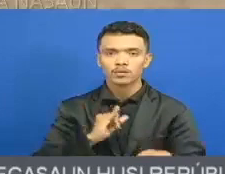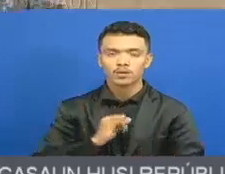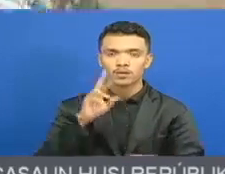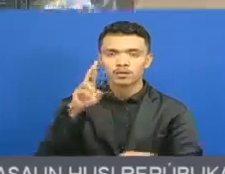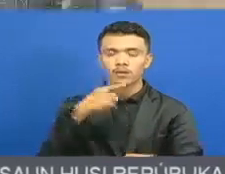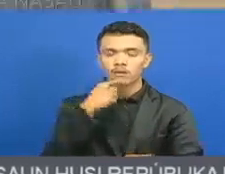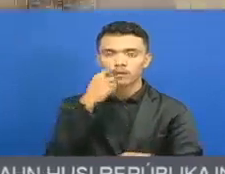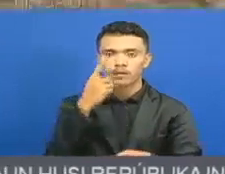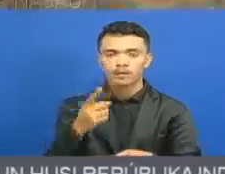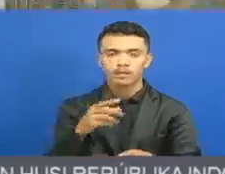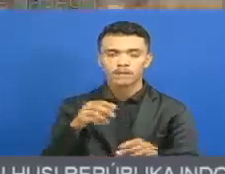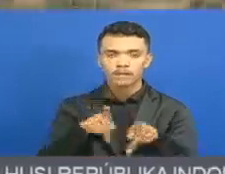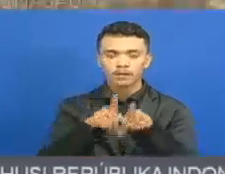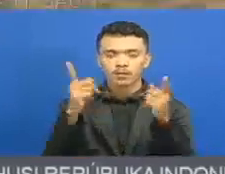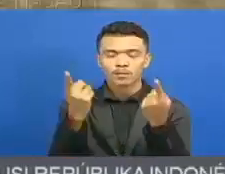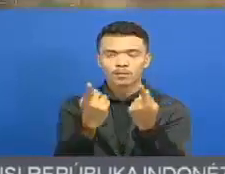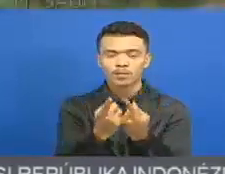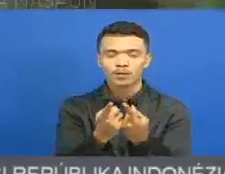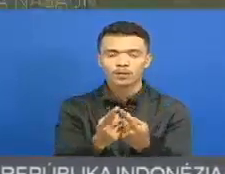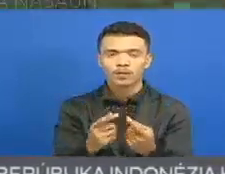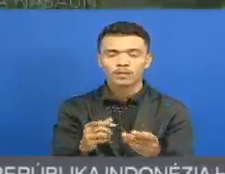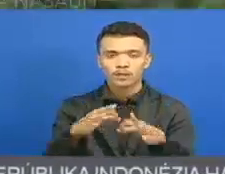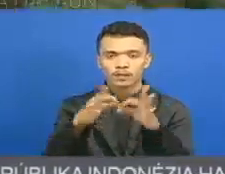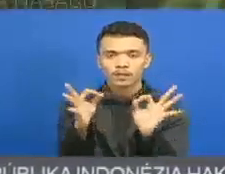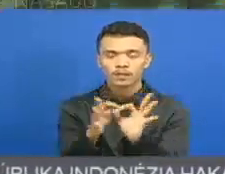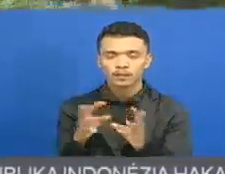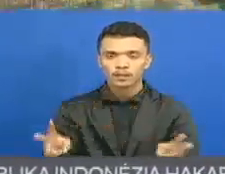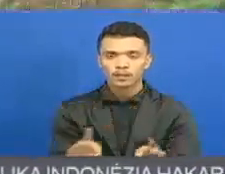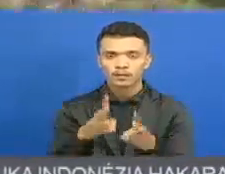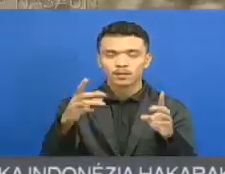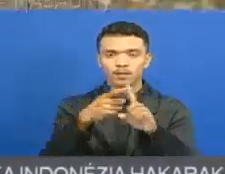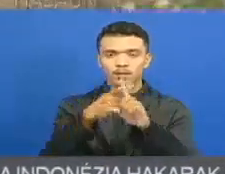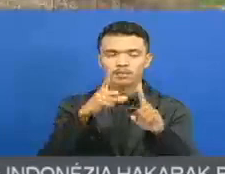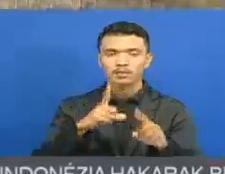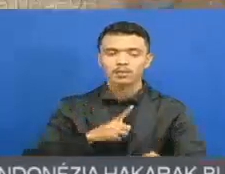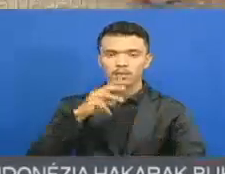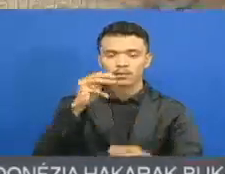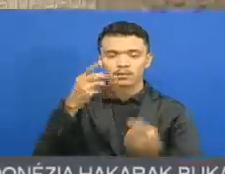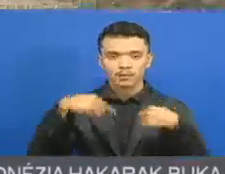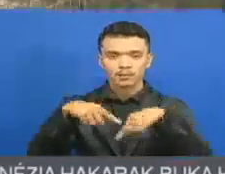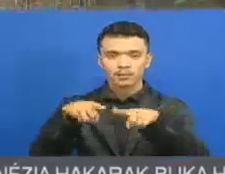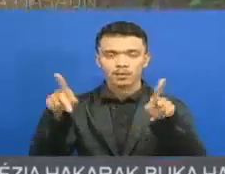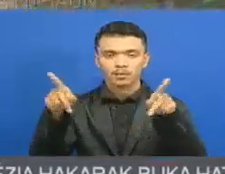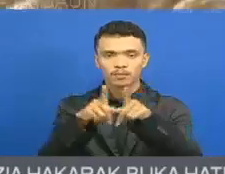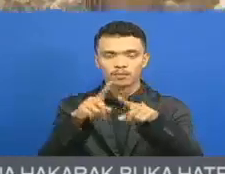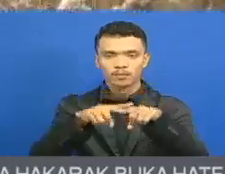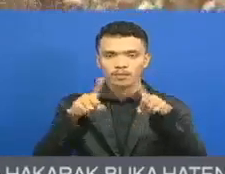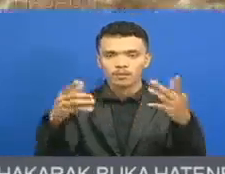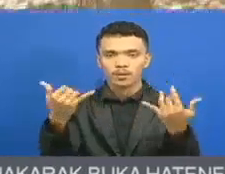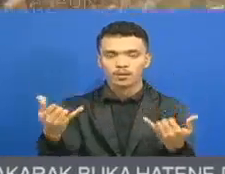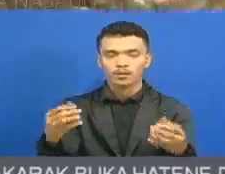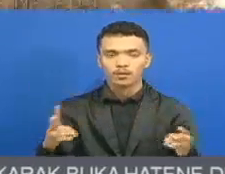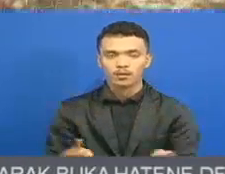Pinto informa, empresa Vensus Mancateiro estrada refere os capital Lotemba, posto Ilomar, uma ibeda da une condição